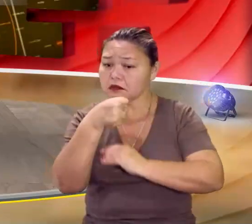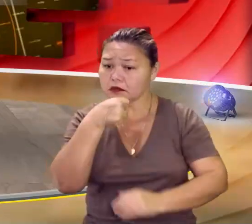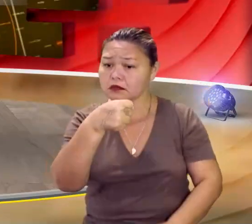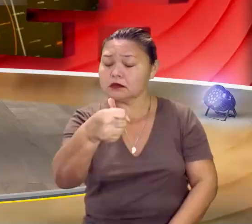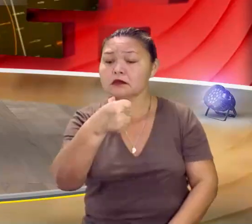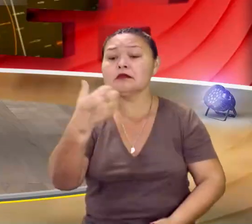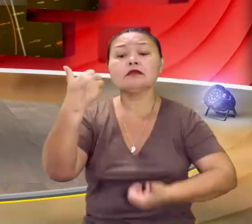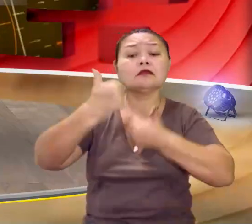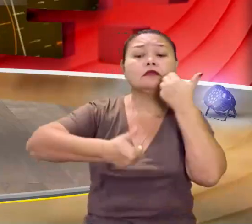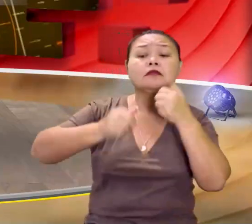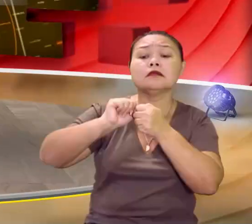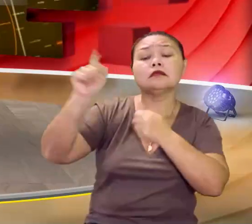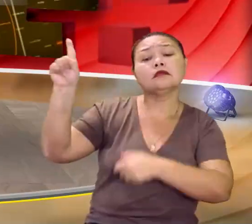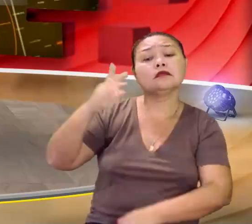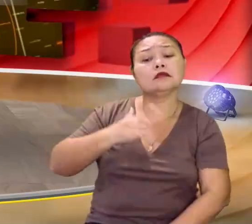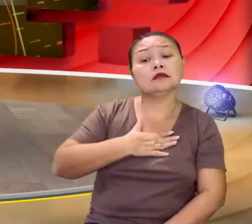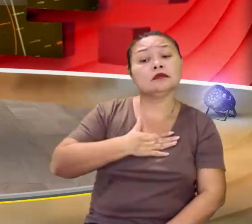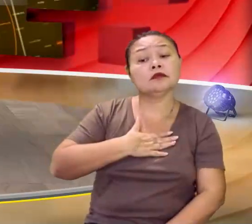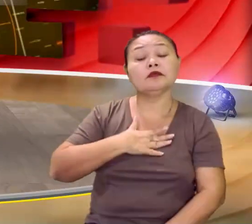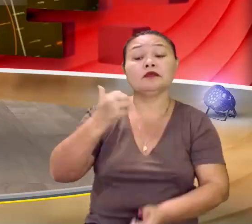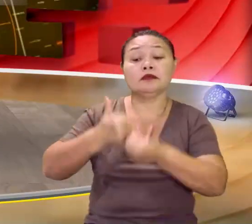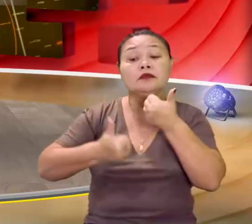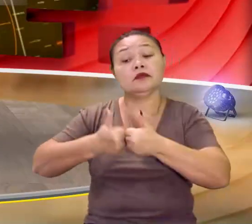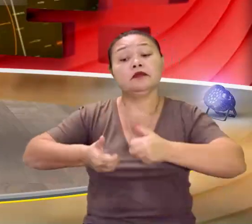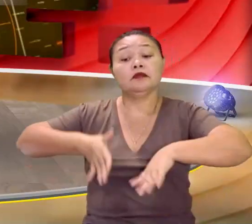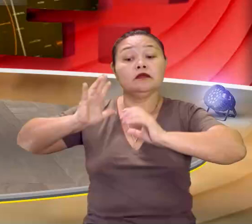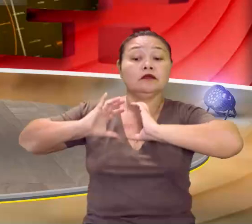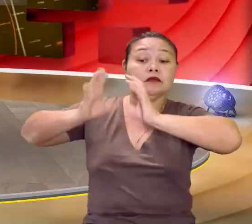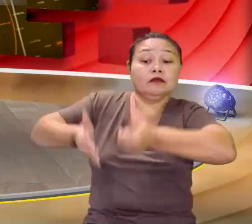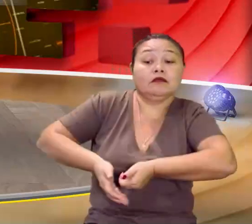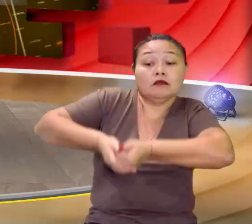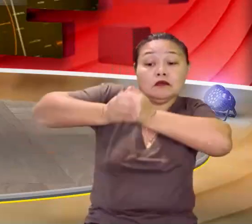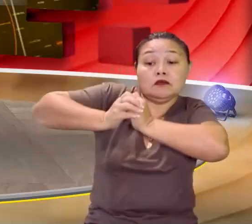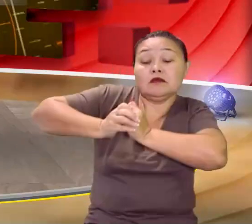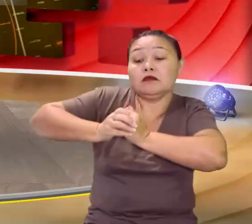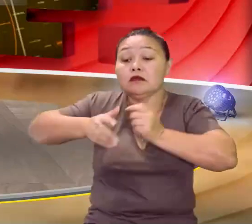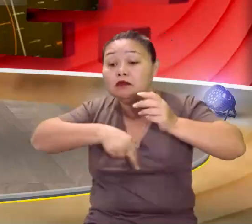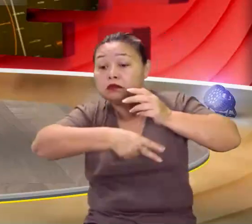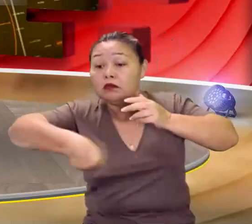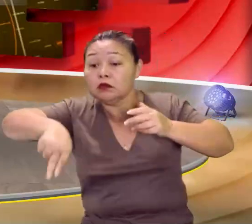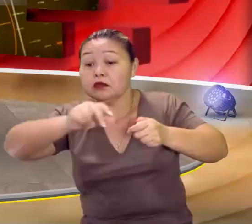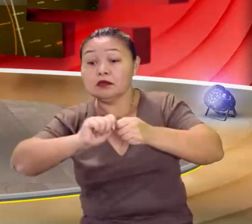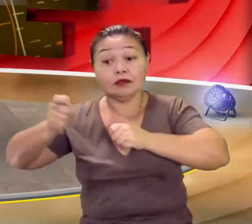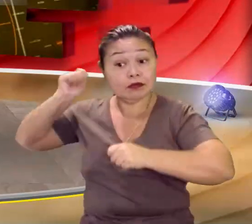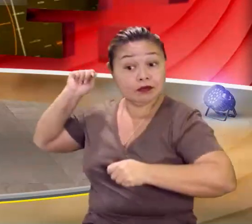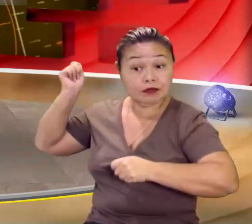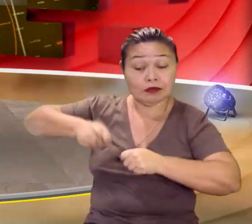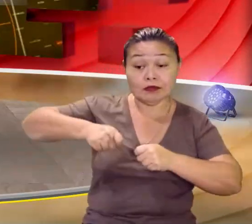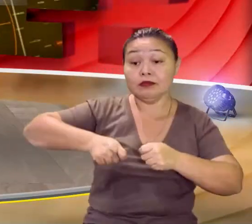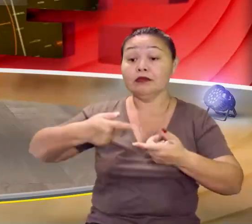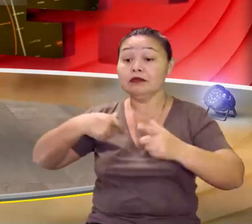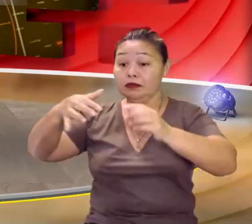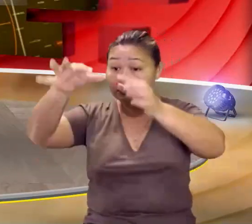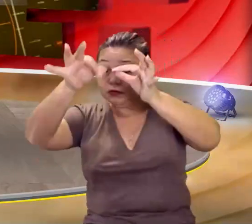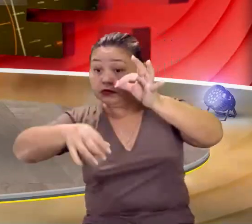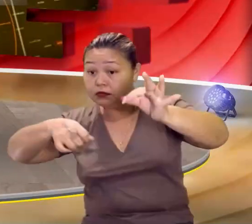esporte. Que esporte você gosta, professor Maurício? Futebol, basquete, vôlei, handebol, queimada,